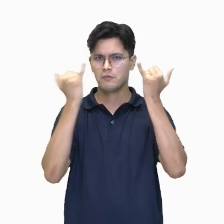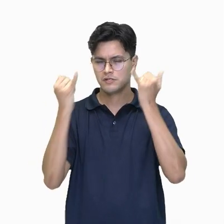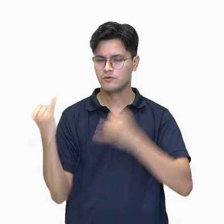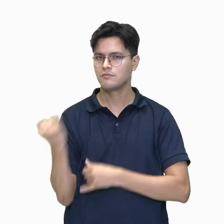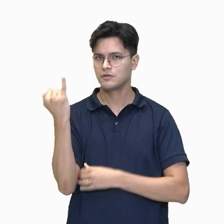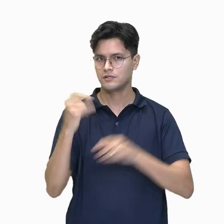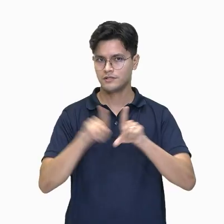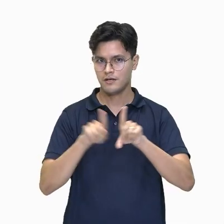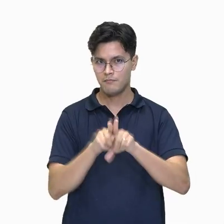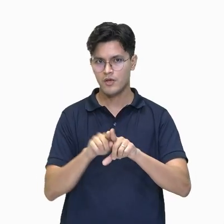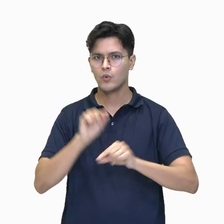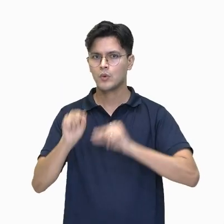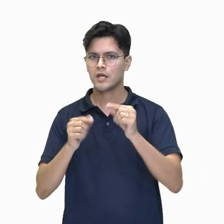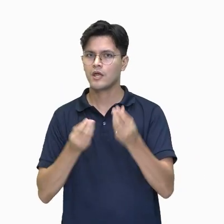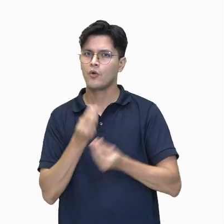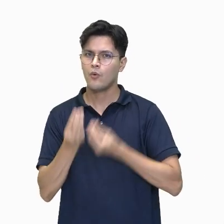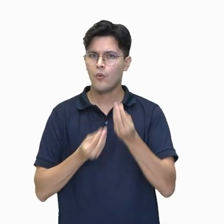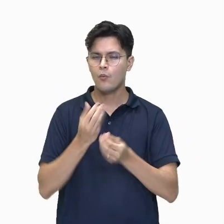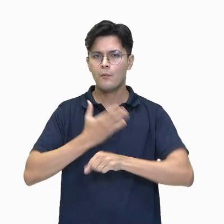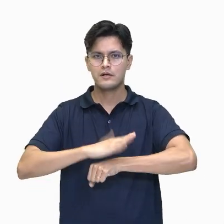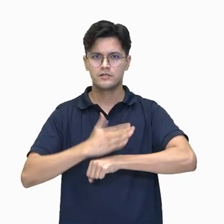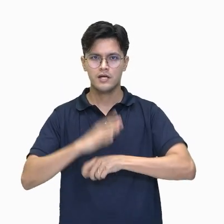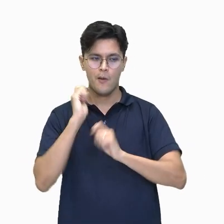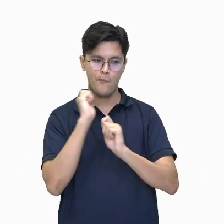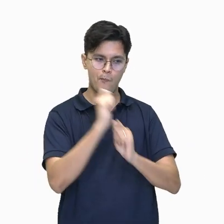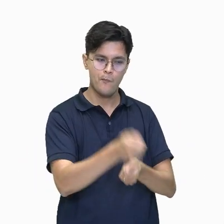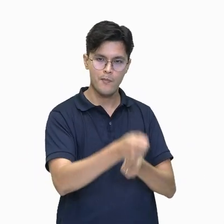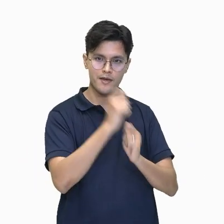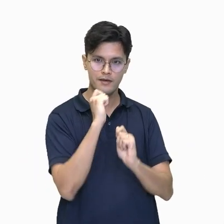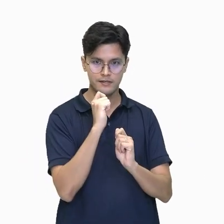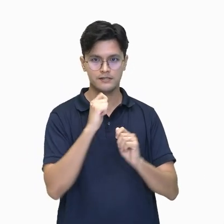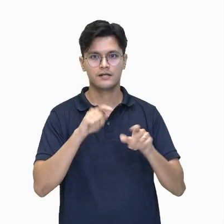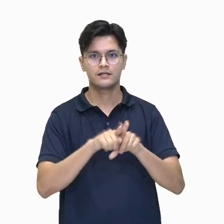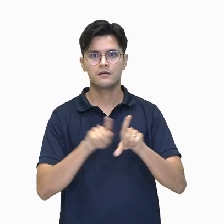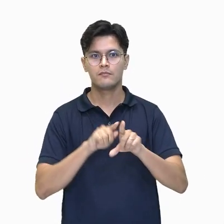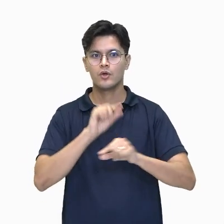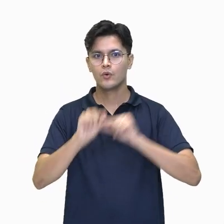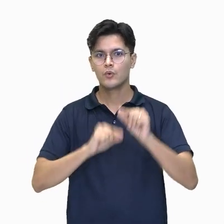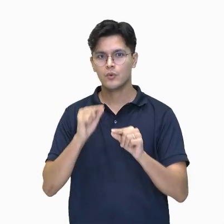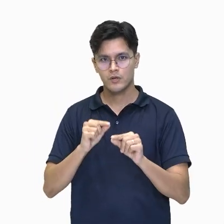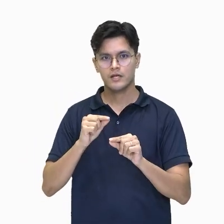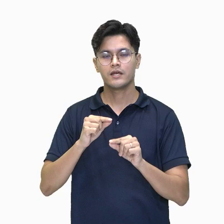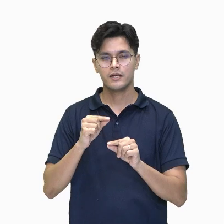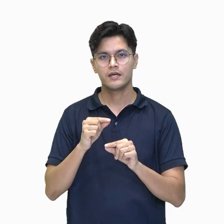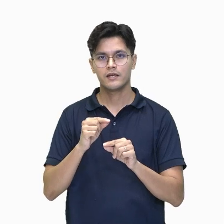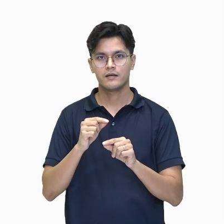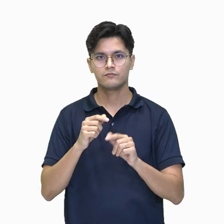de pesca e piscicultura sustentável. A pesca é uma atividade econômica e de subsistência